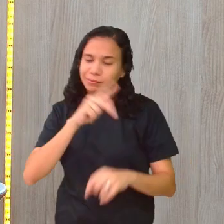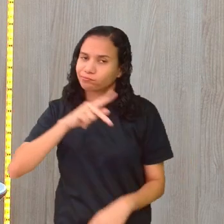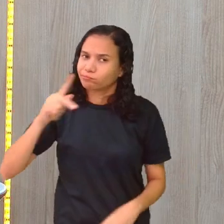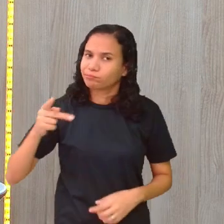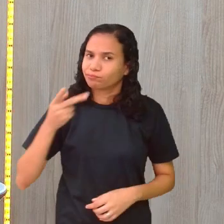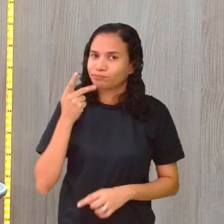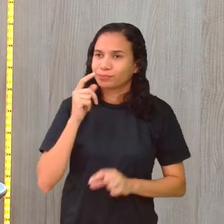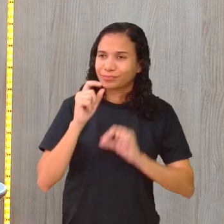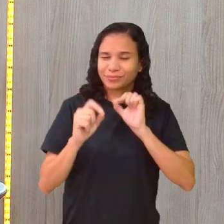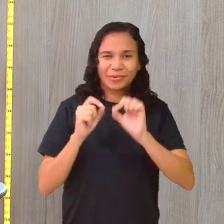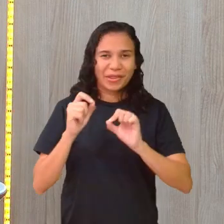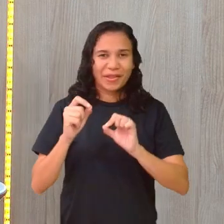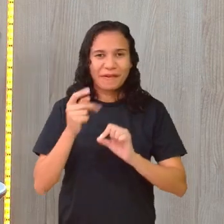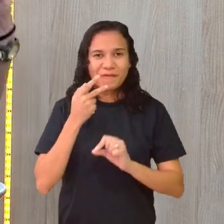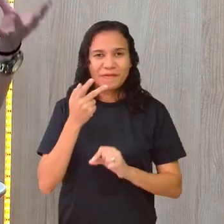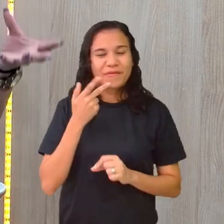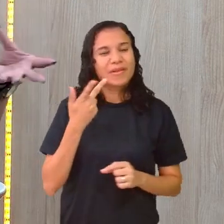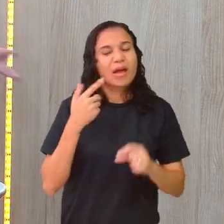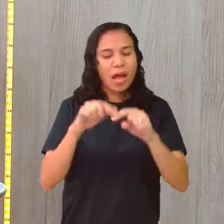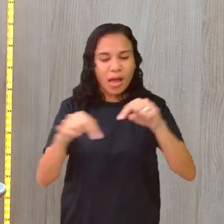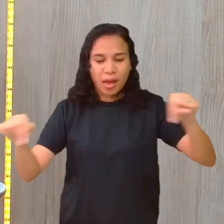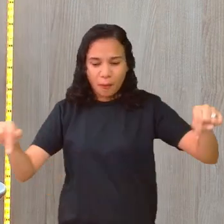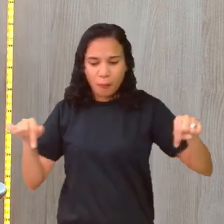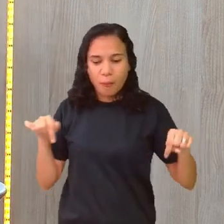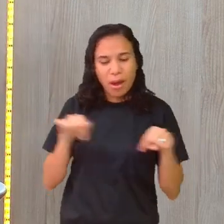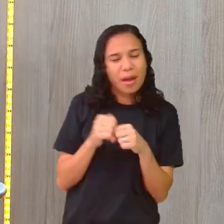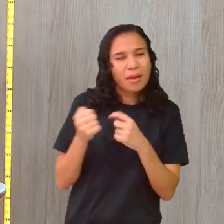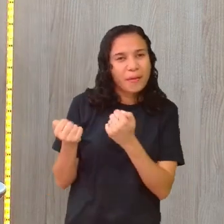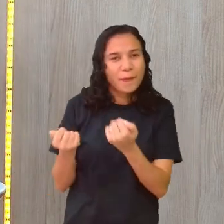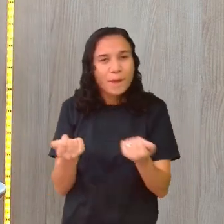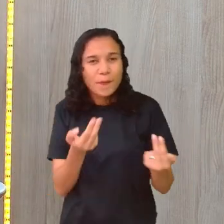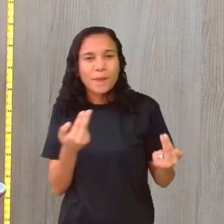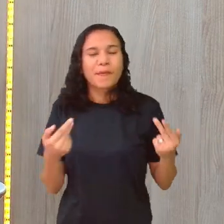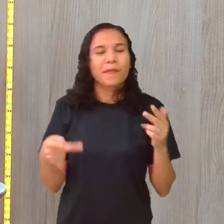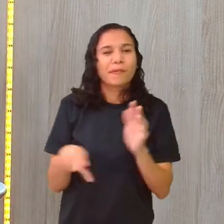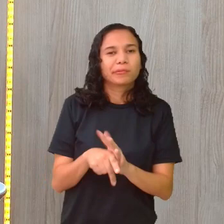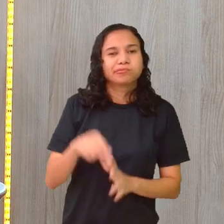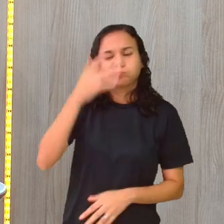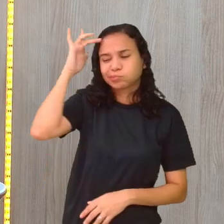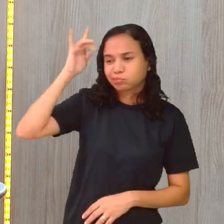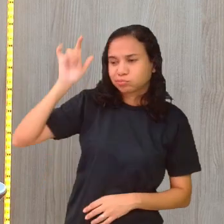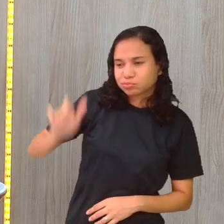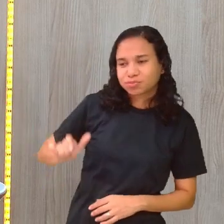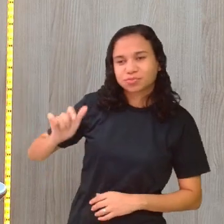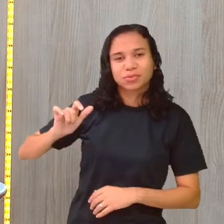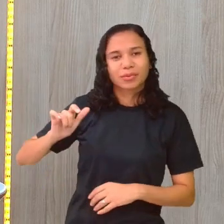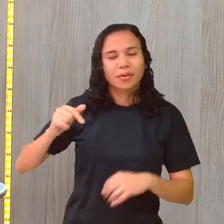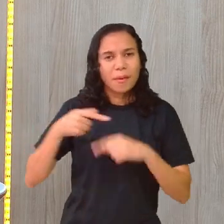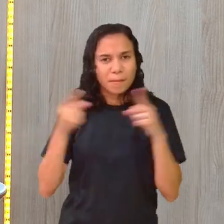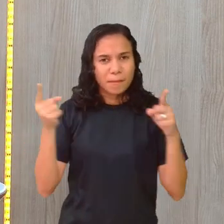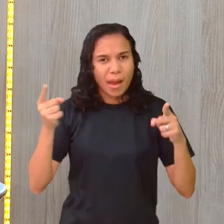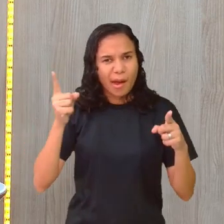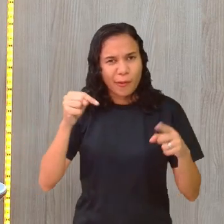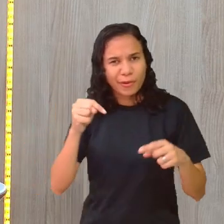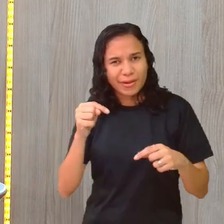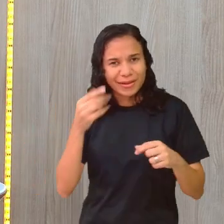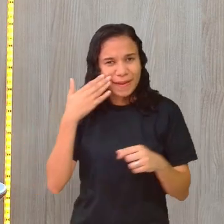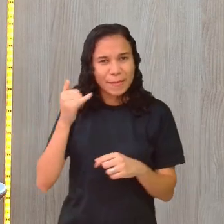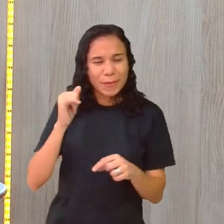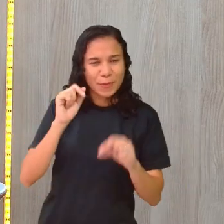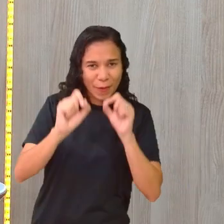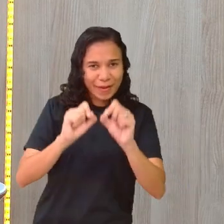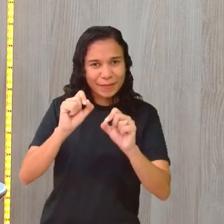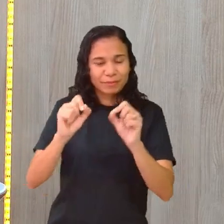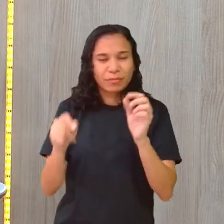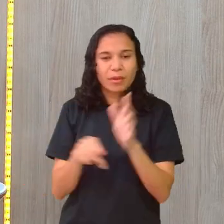coisa. Quando você estava falando aí, a quadra é igual, né, os jogadores e tudo mais. Mas, sabe uma coisa que é muito previsível? É